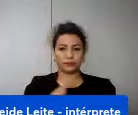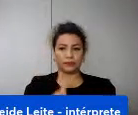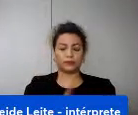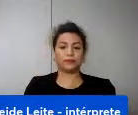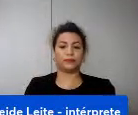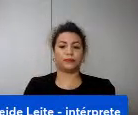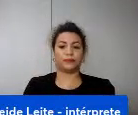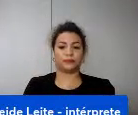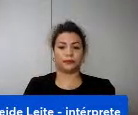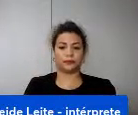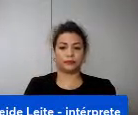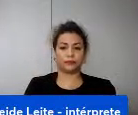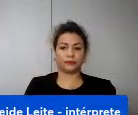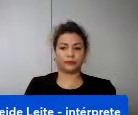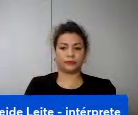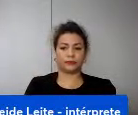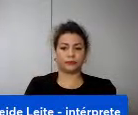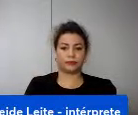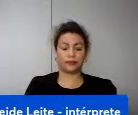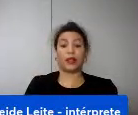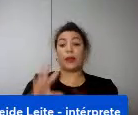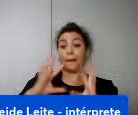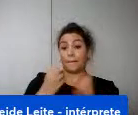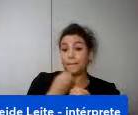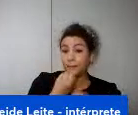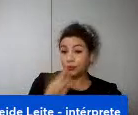presentes aqui na mesa,